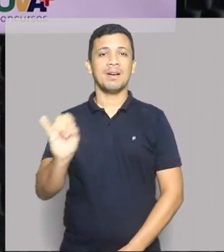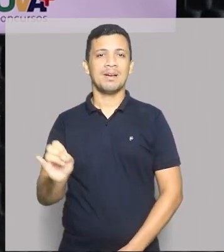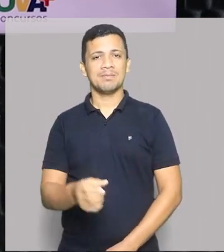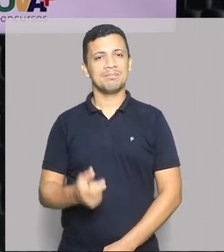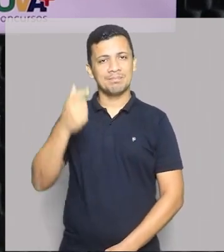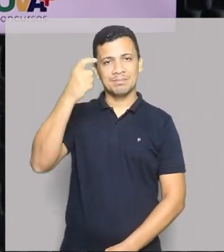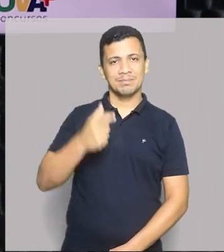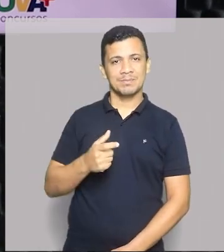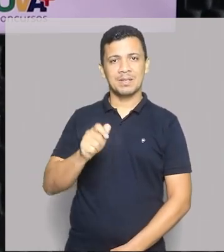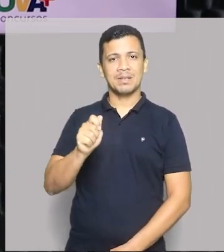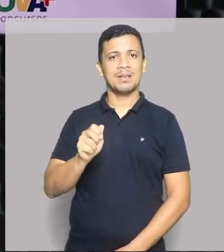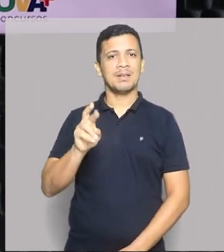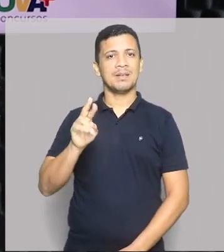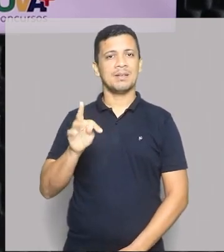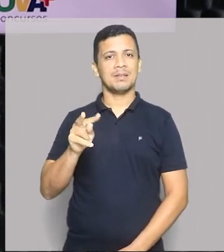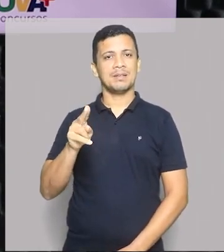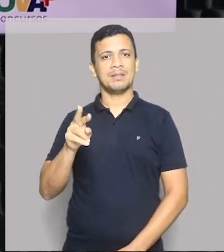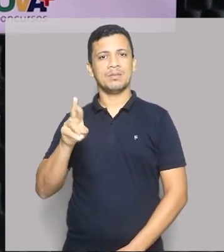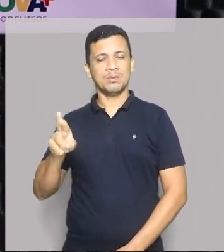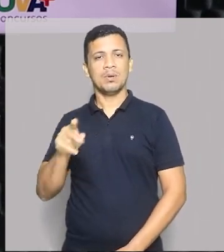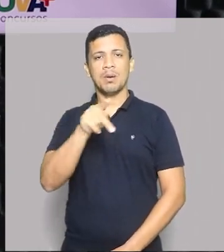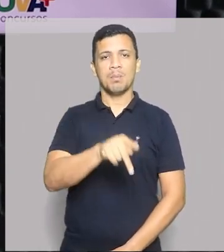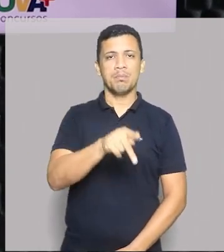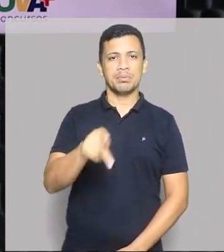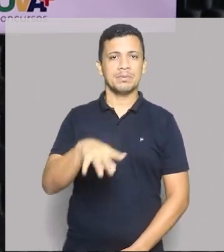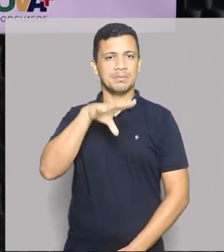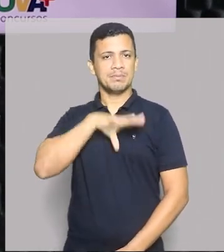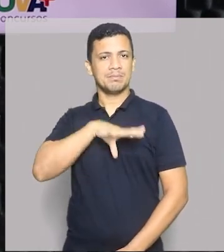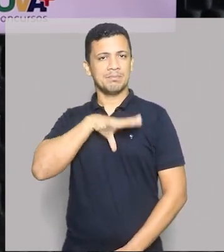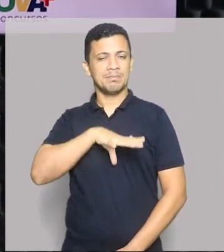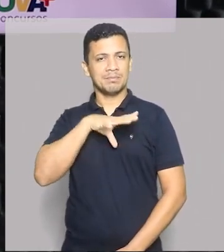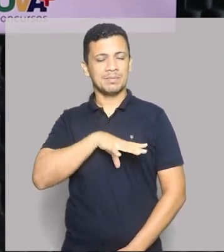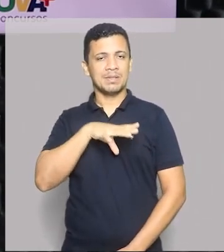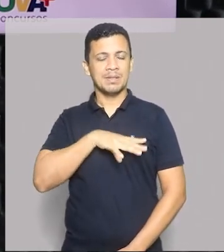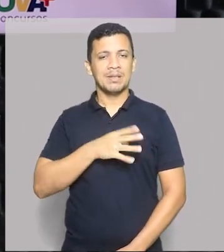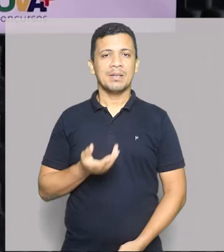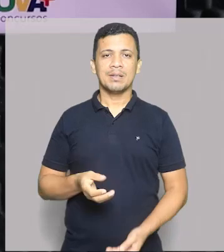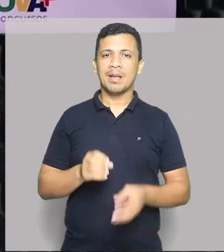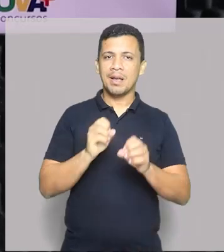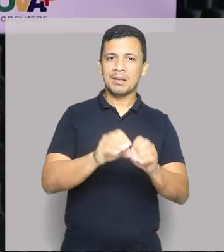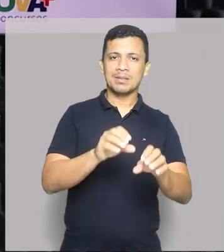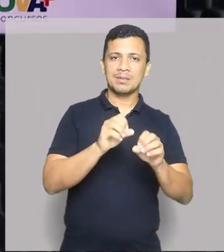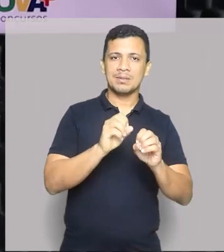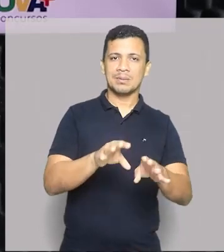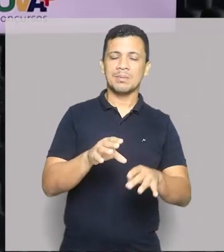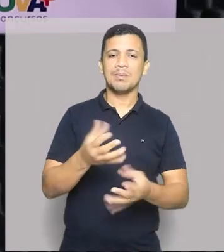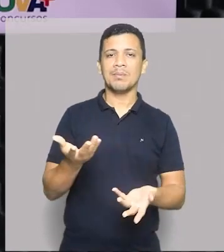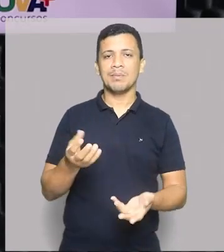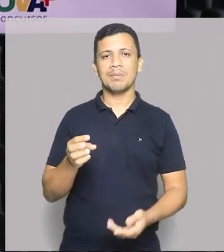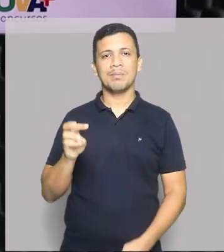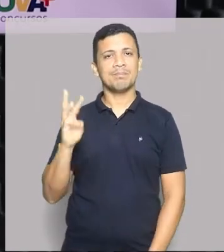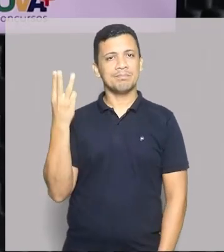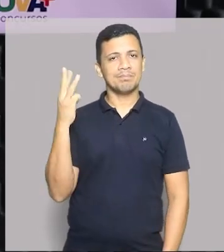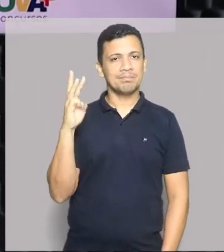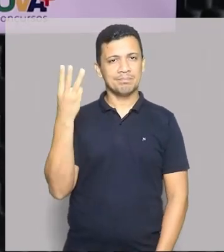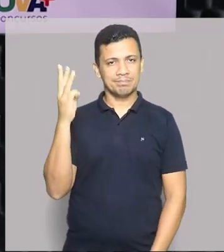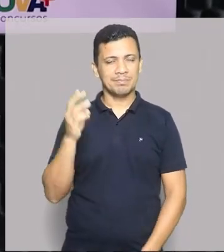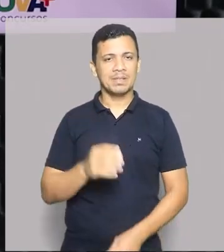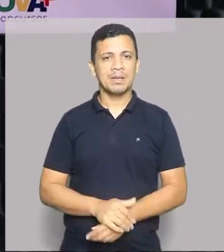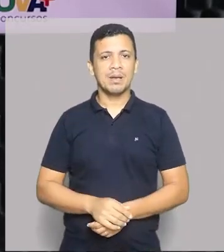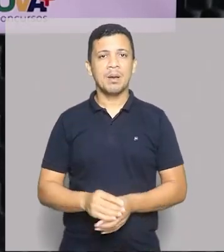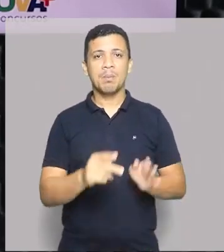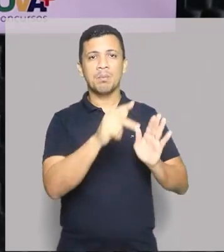Olá, eu sou o professor Arthur Góes, professor de língua portuguesa da Rede Estadual de Ensino. E nós estamos no projeto